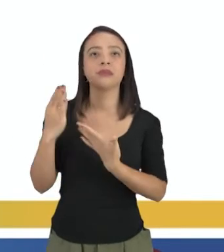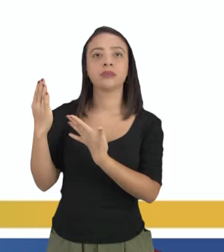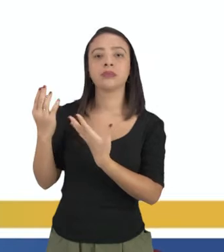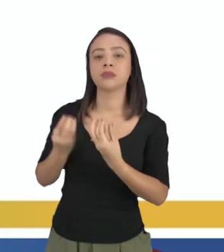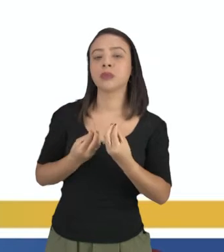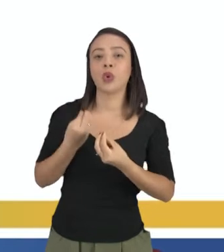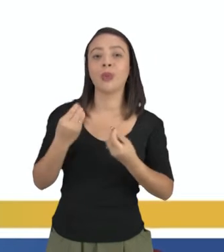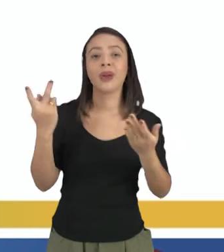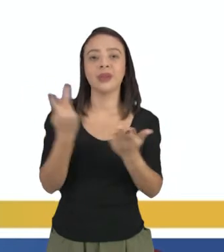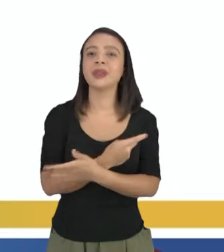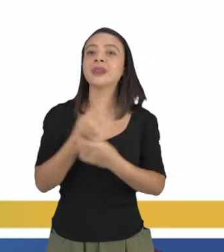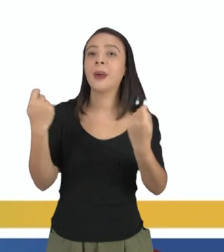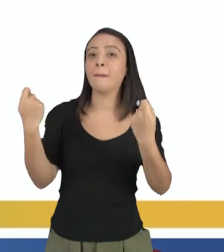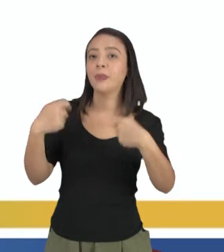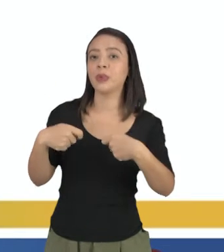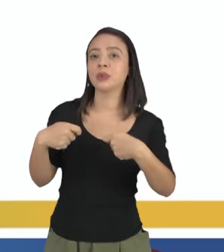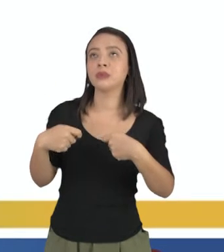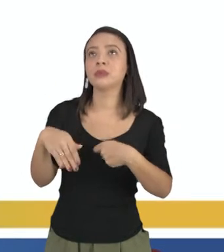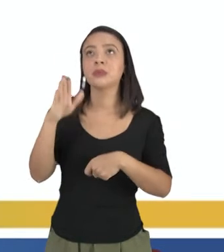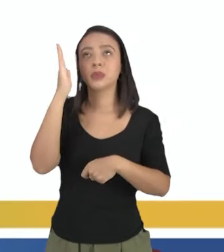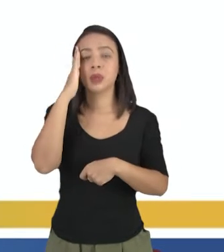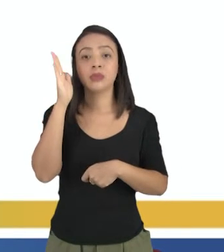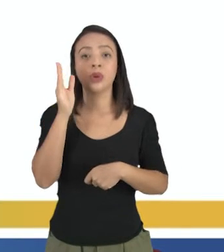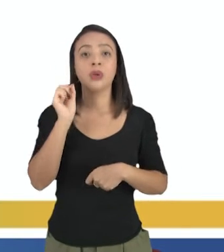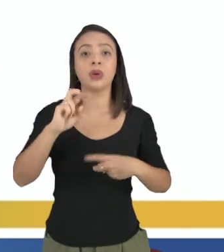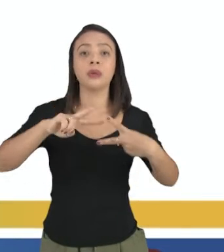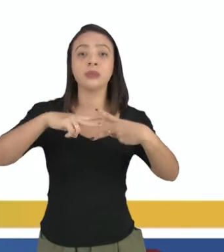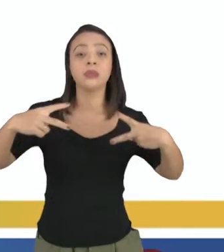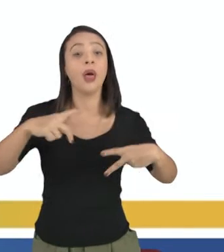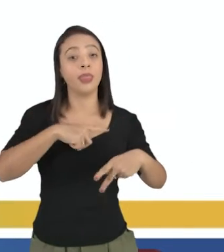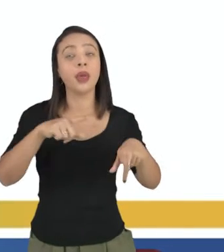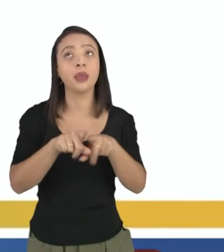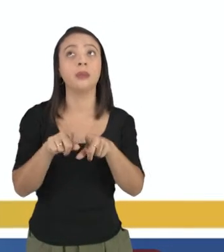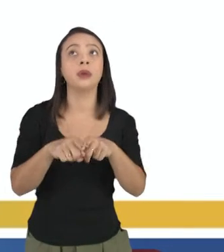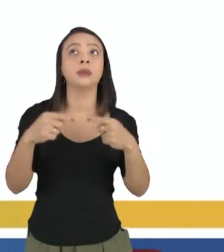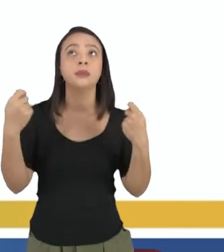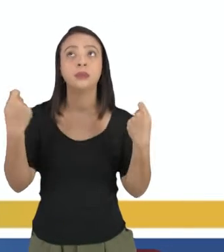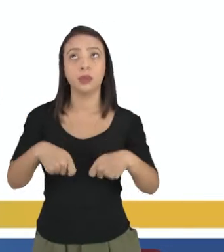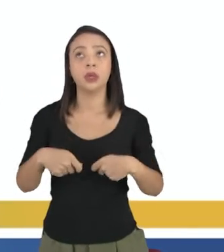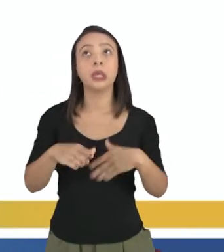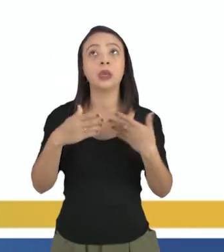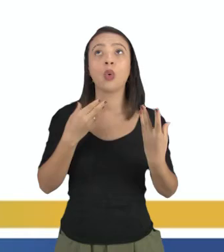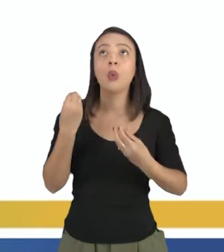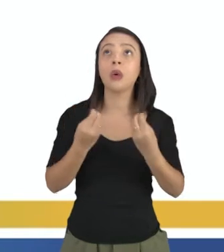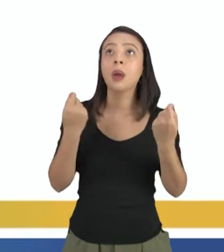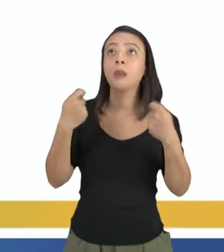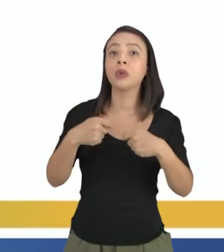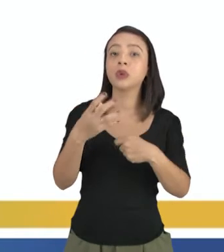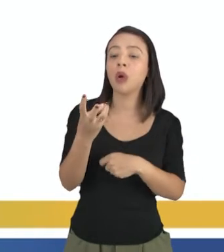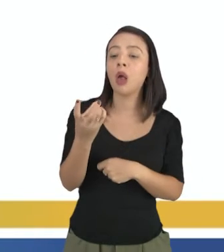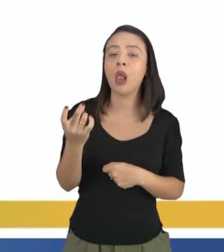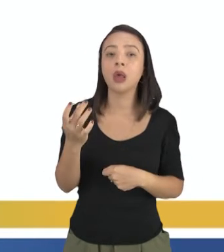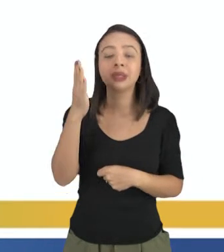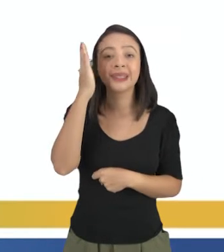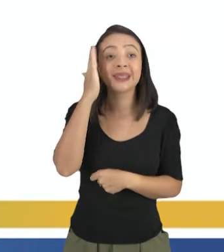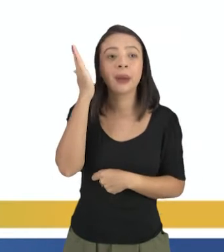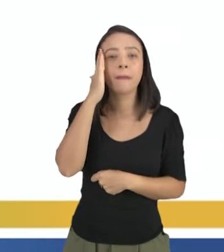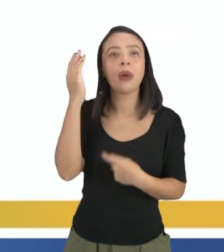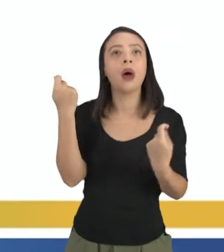de probabilidade, né? A gente sabe que na genética existe também a probabilidade. Então, como eu faço para calcular essa